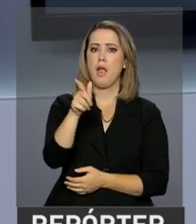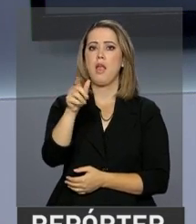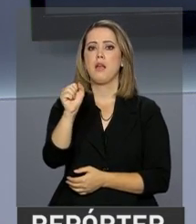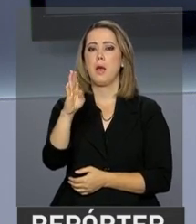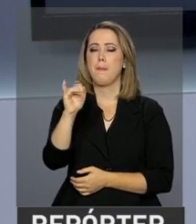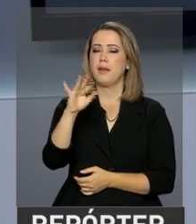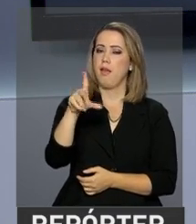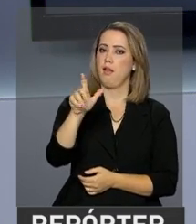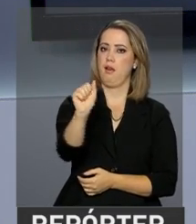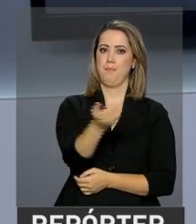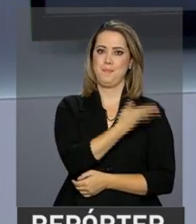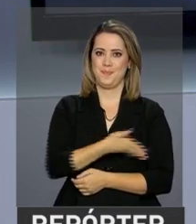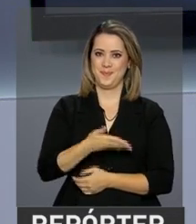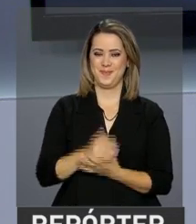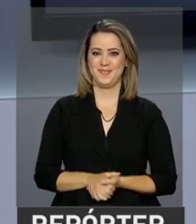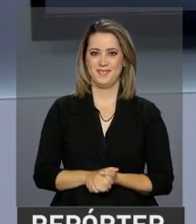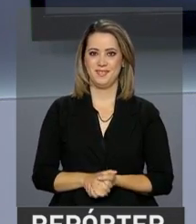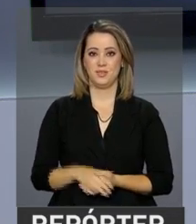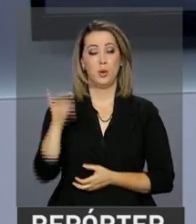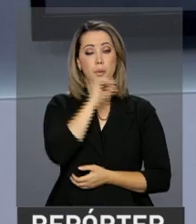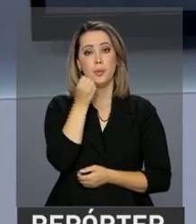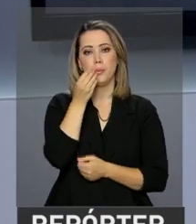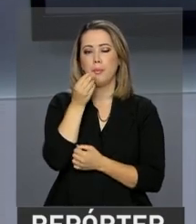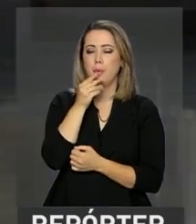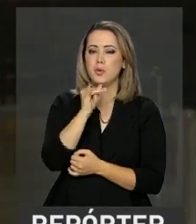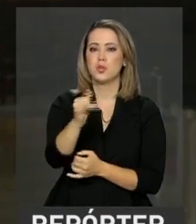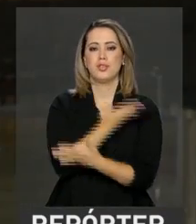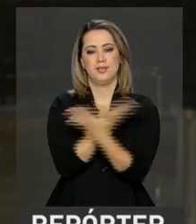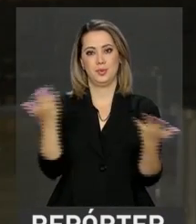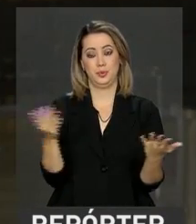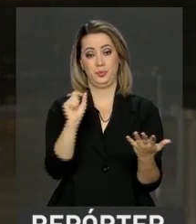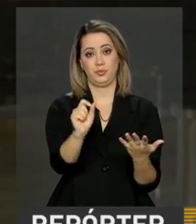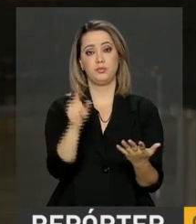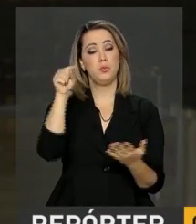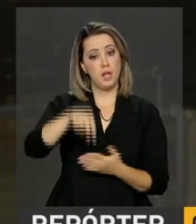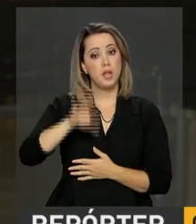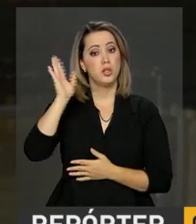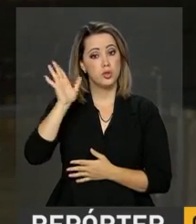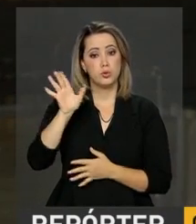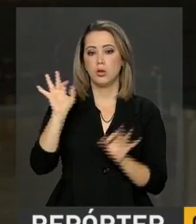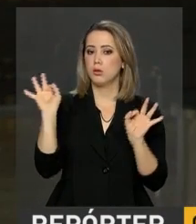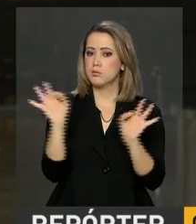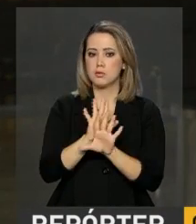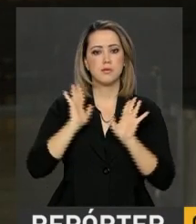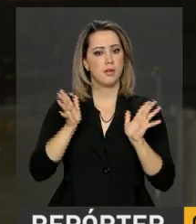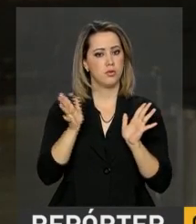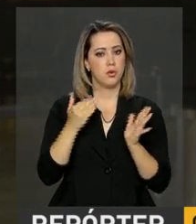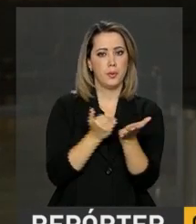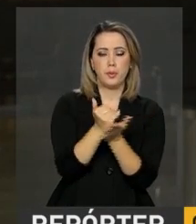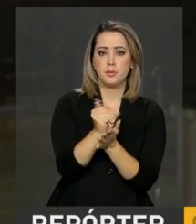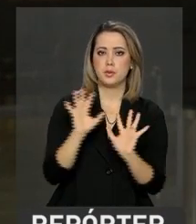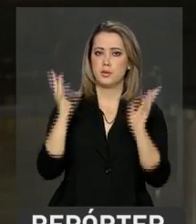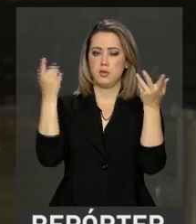dia para você olá Carolina Bom dia um bom dia a todos aqui já está tudo pronto para começar o evento